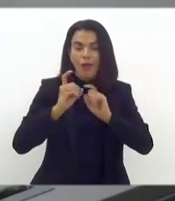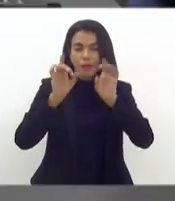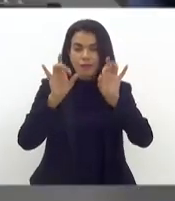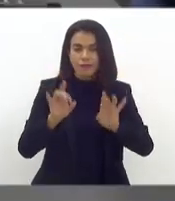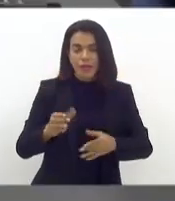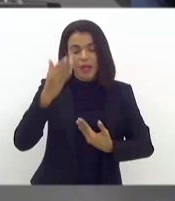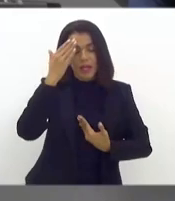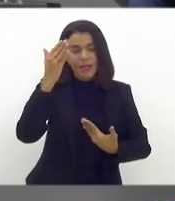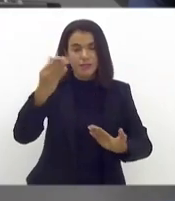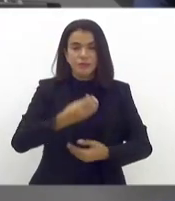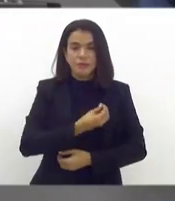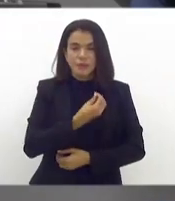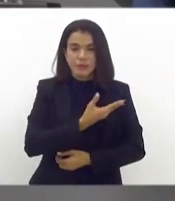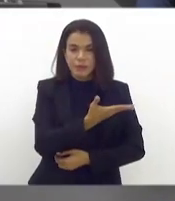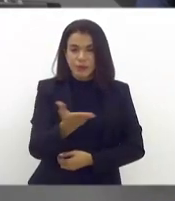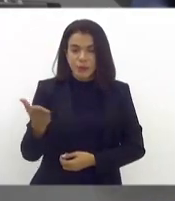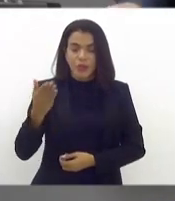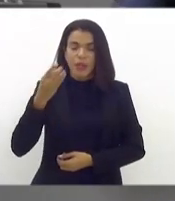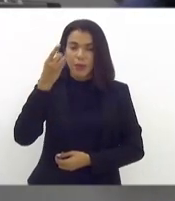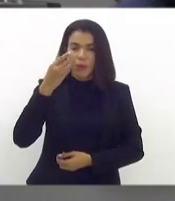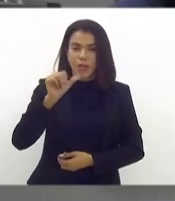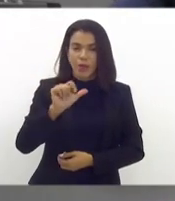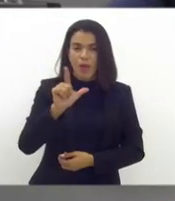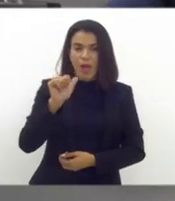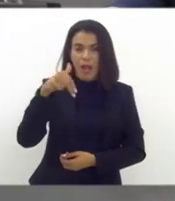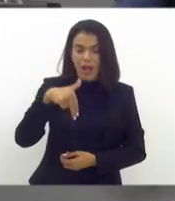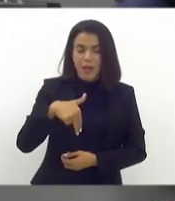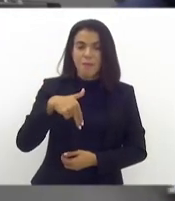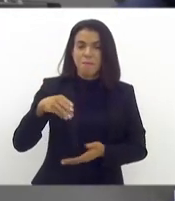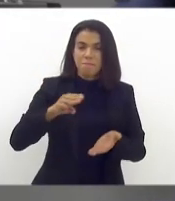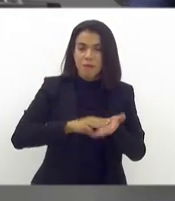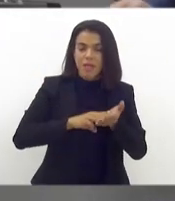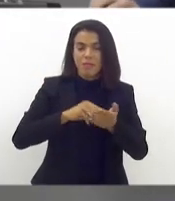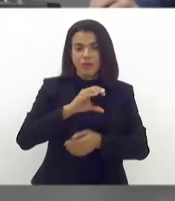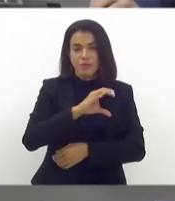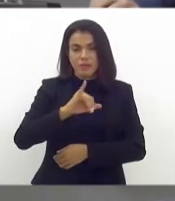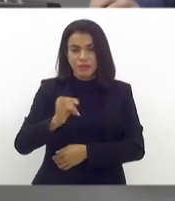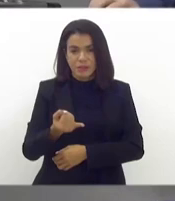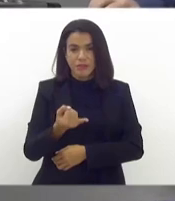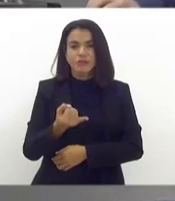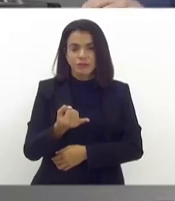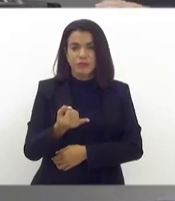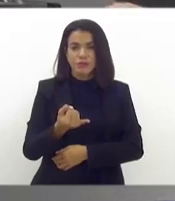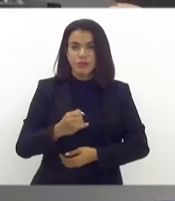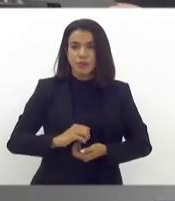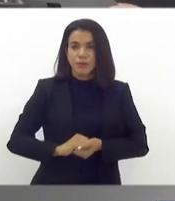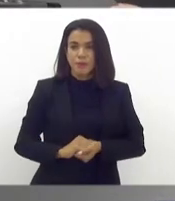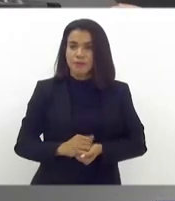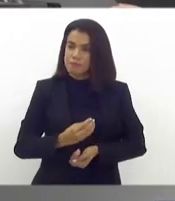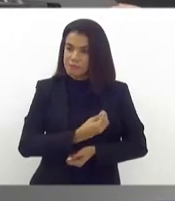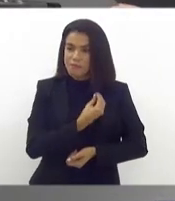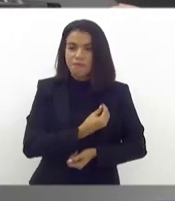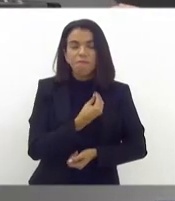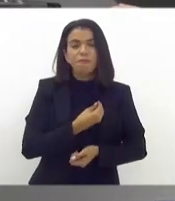Agradeço a presença de todas. Muito bem-vindo, deputado Alan, membro da nossa CCJ, membro suplente da CCJ. Participe